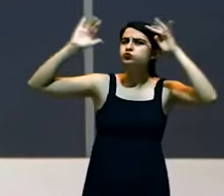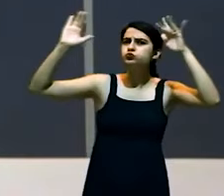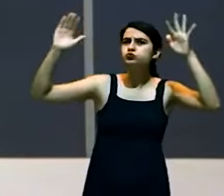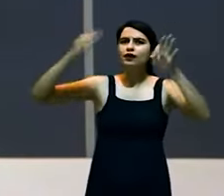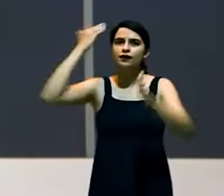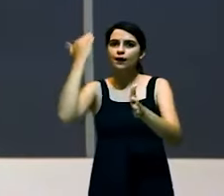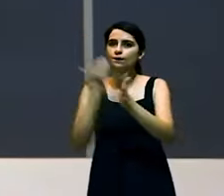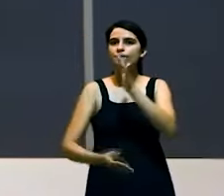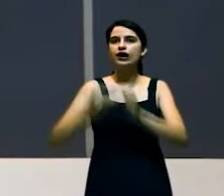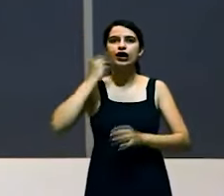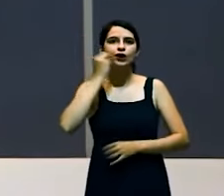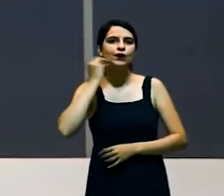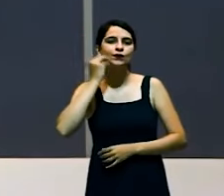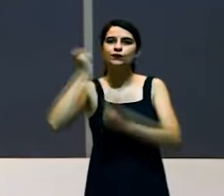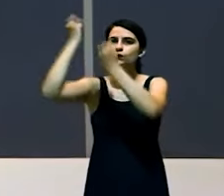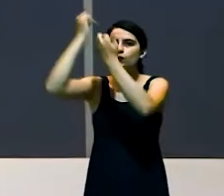ou você não consegue